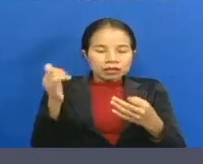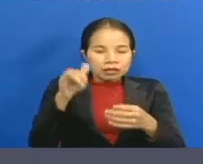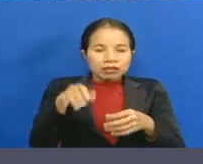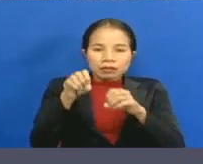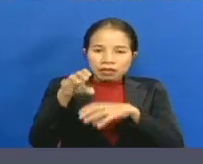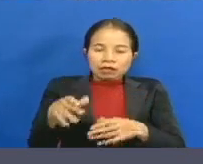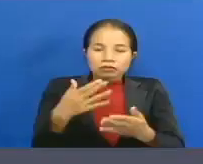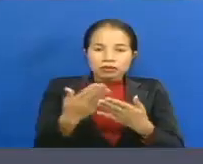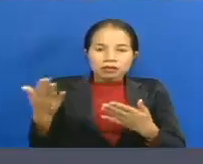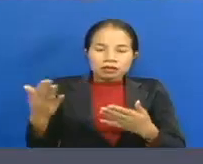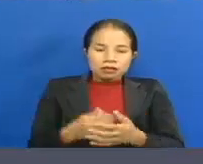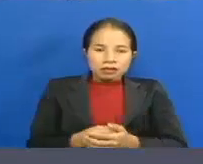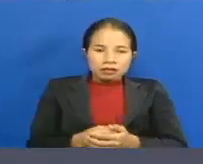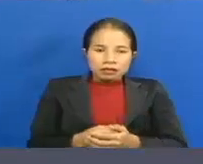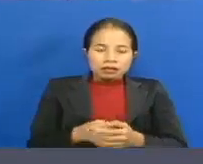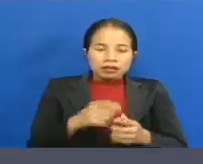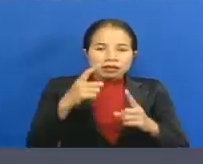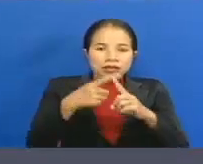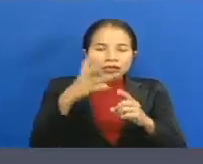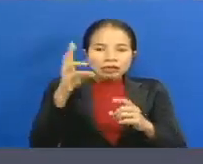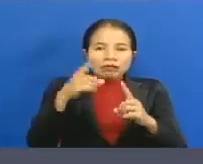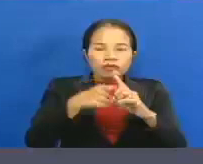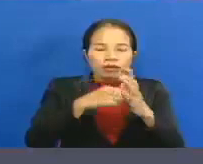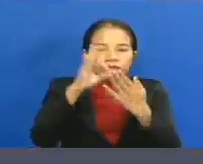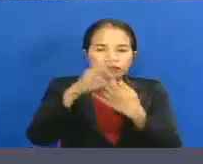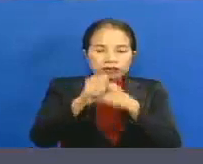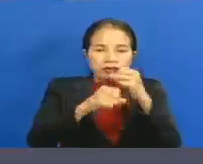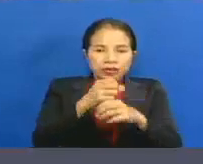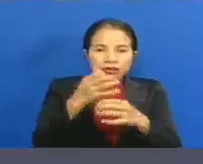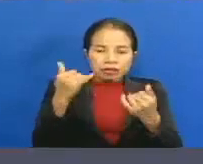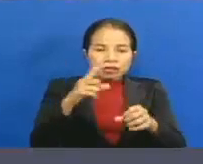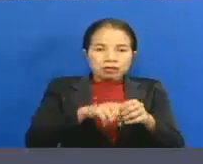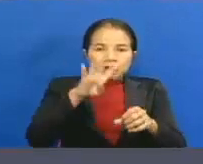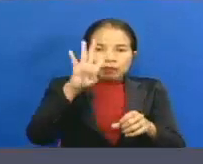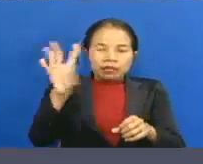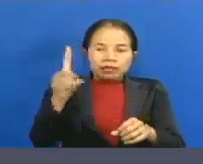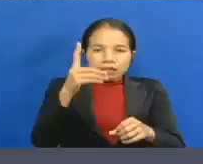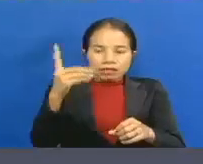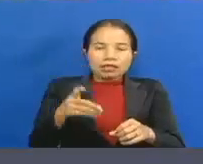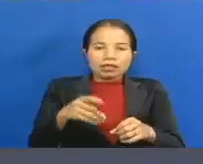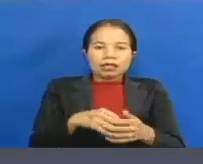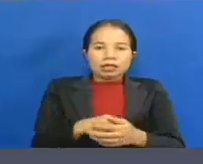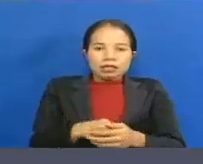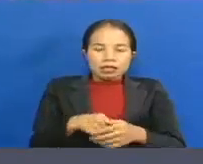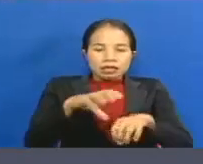ha lorong nem um fulam fevereiro tinang ne tuku hada der madrugada acontece Raina Kdoko makas o